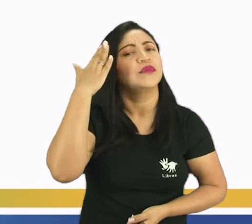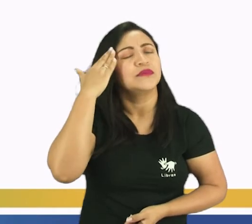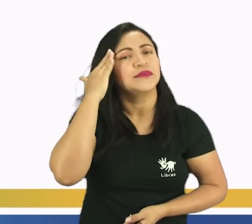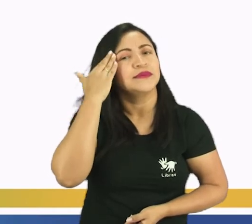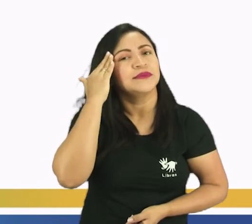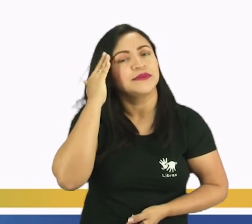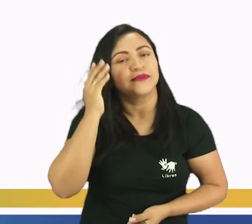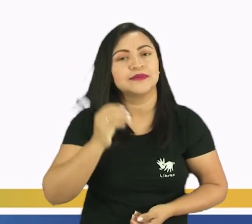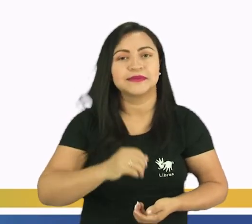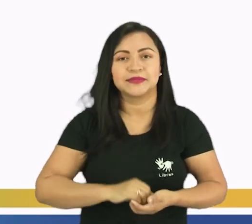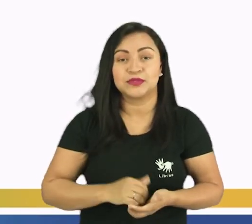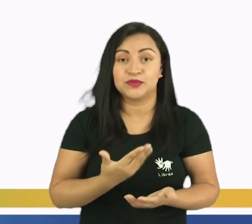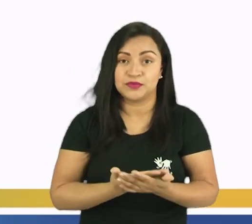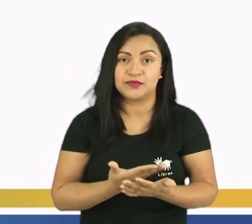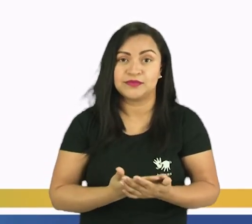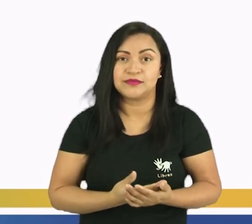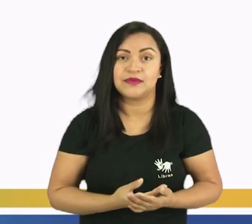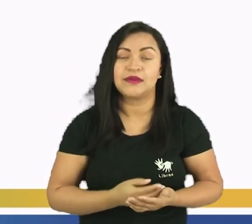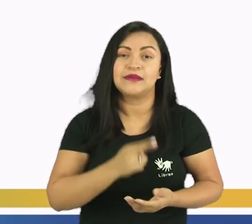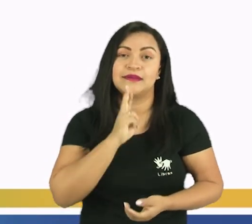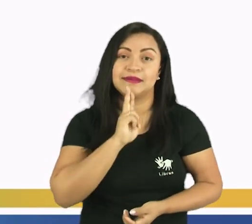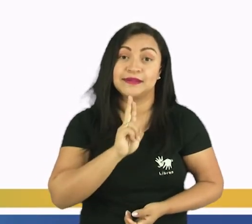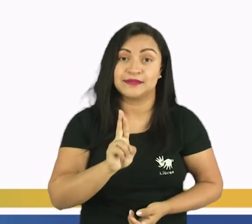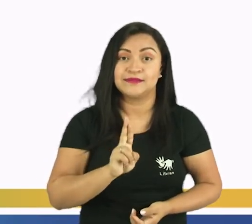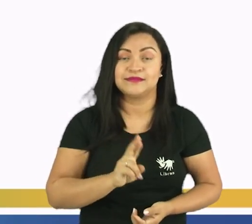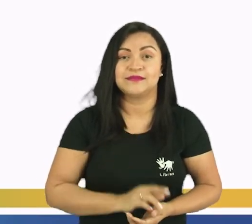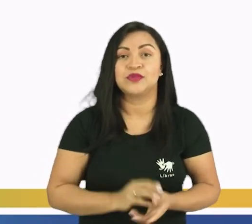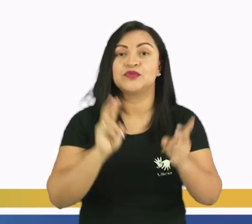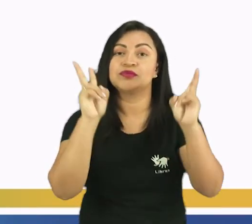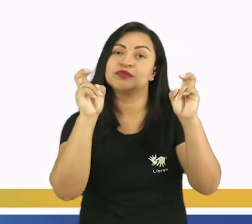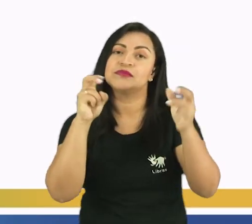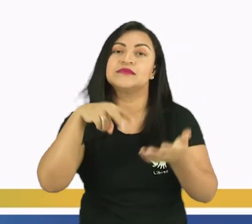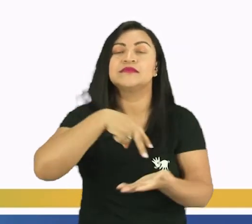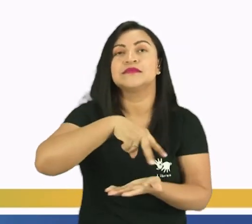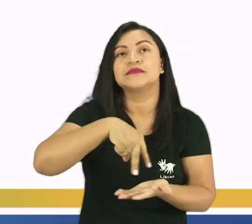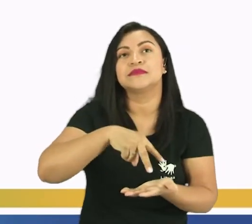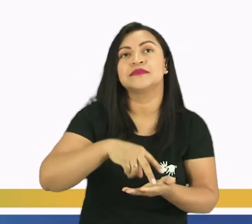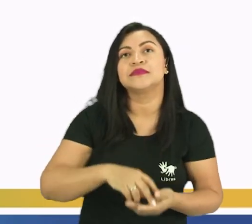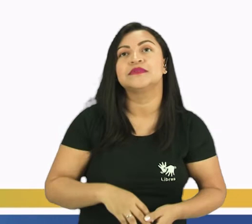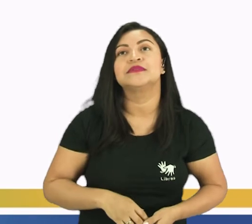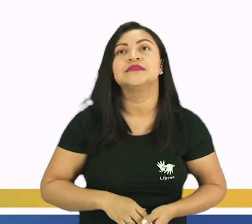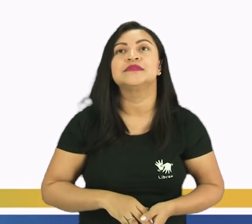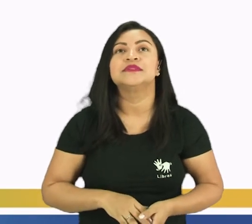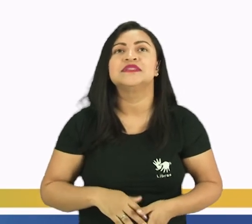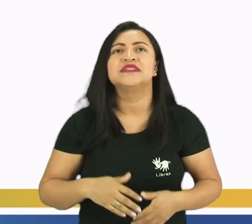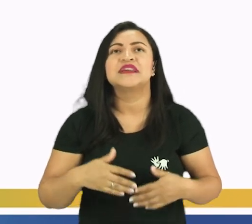conhecimento e no que acabamos de estudar, responda a respeito da dança. Quem pode